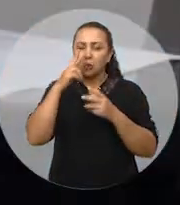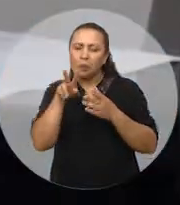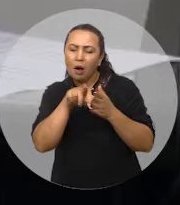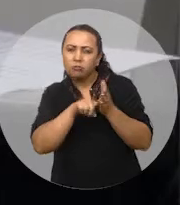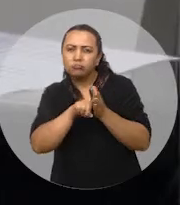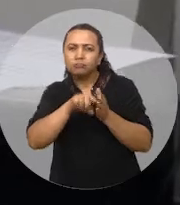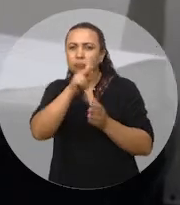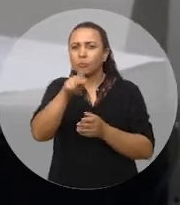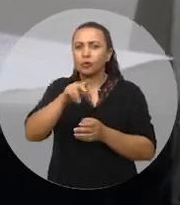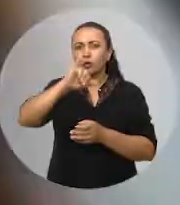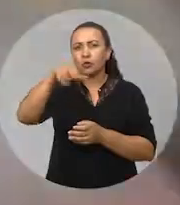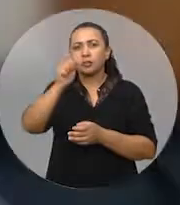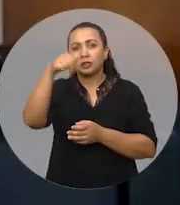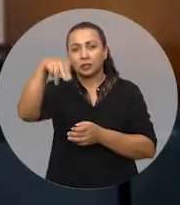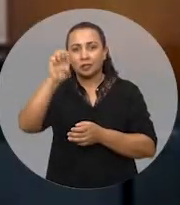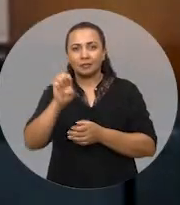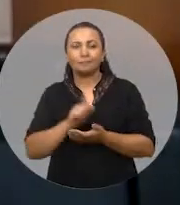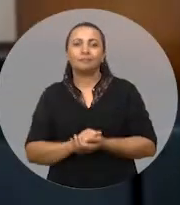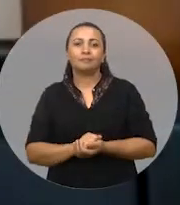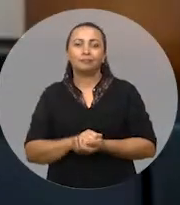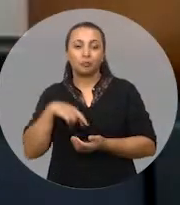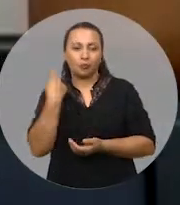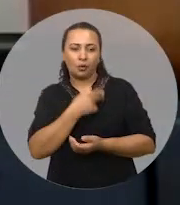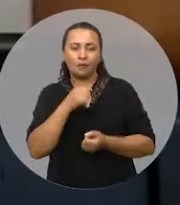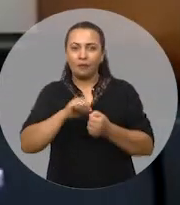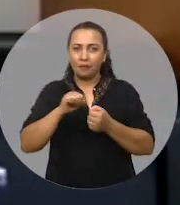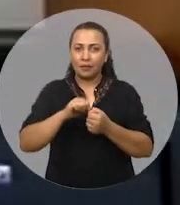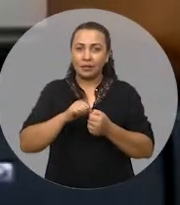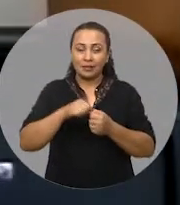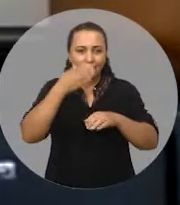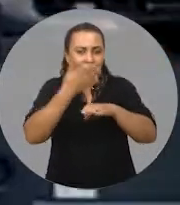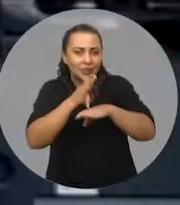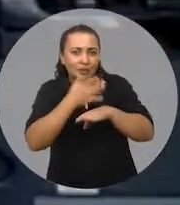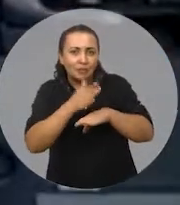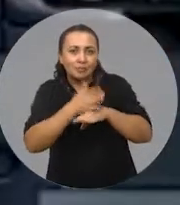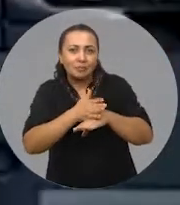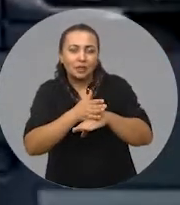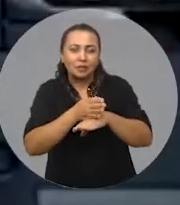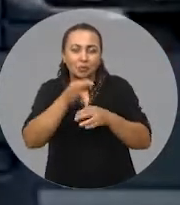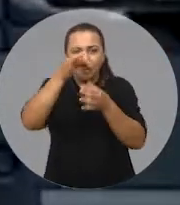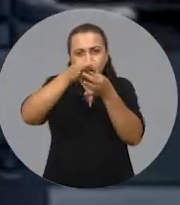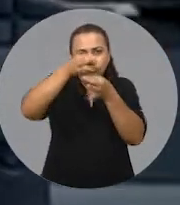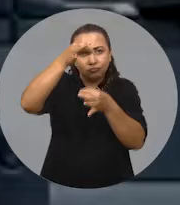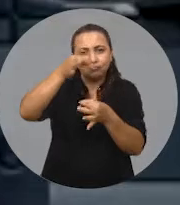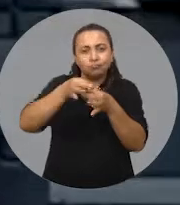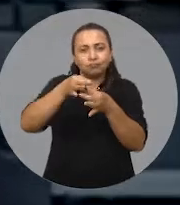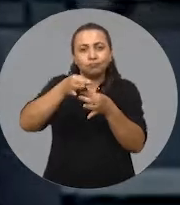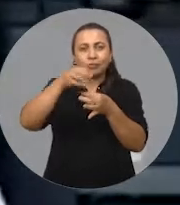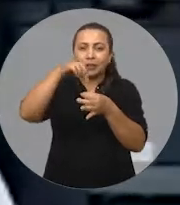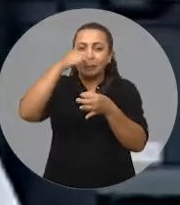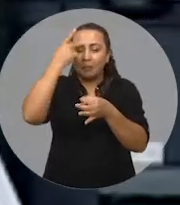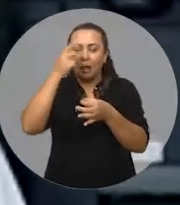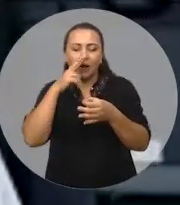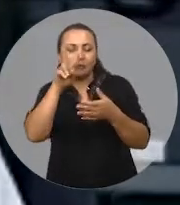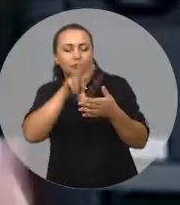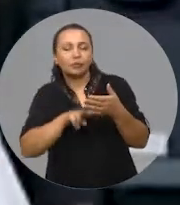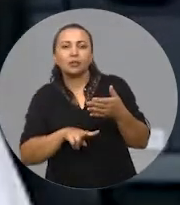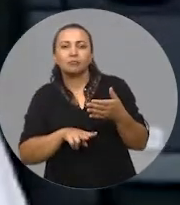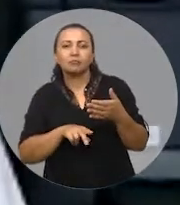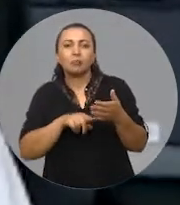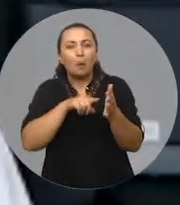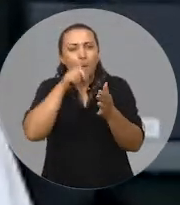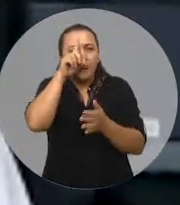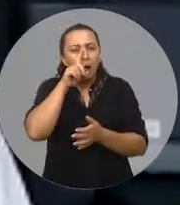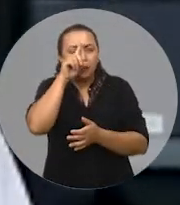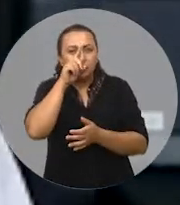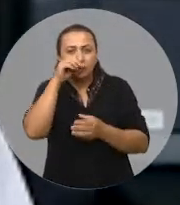da professora Jane Lima. Nós realizaremos ensaios biológicos in vitro com os inibidores para verificar a toxicidade